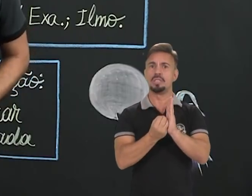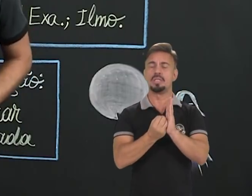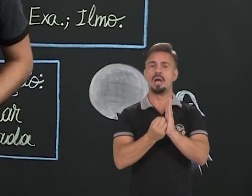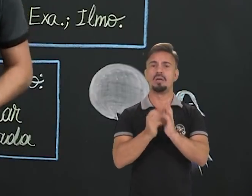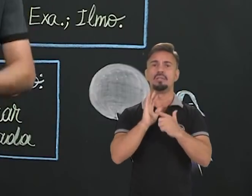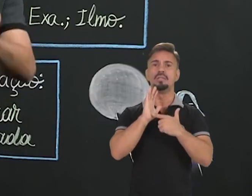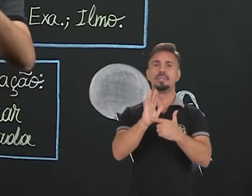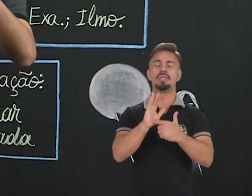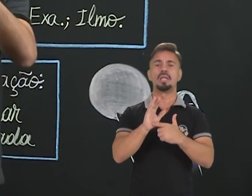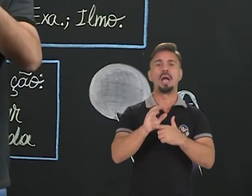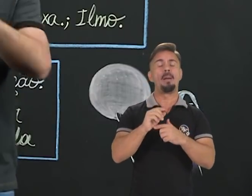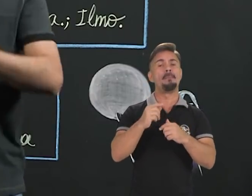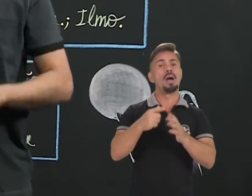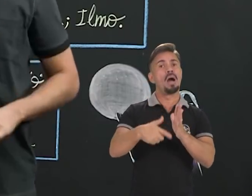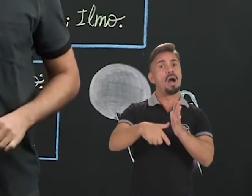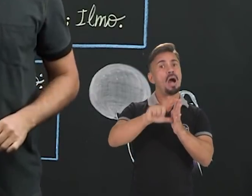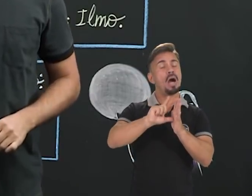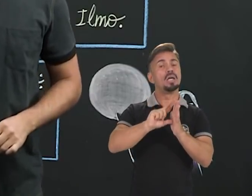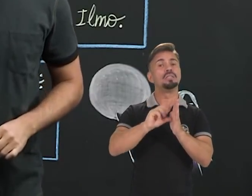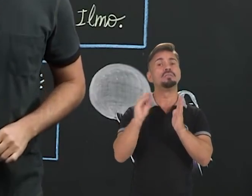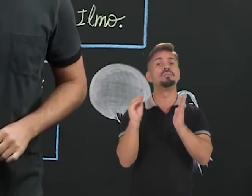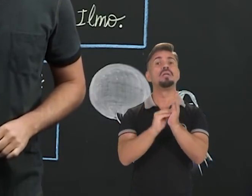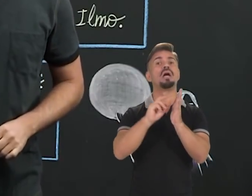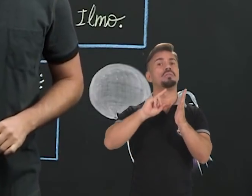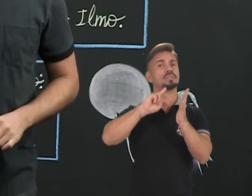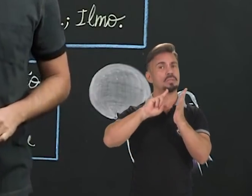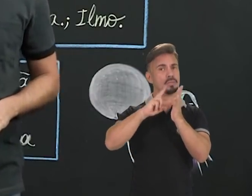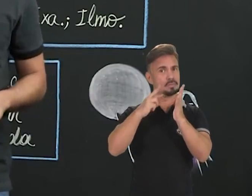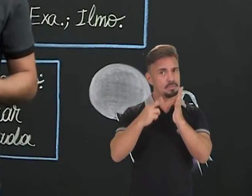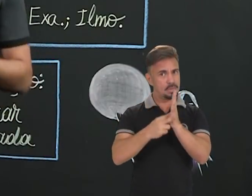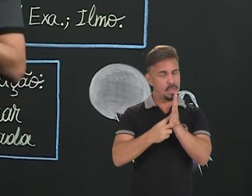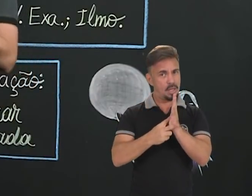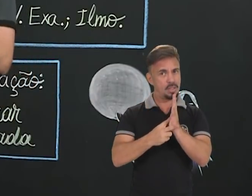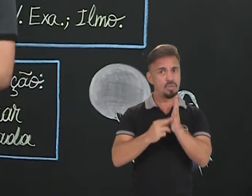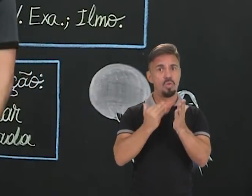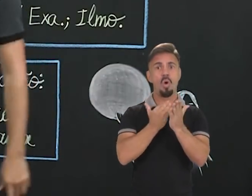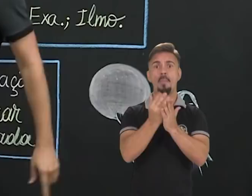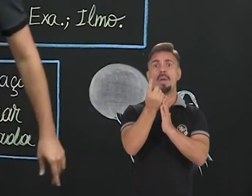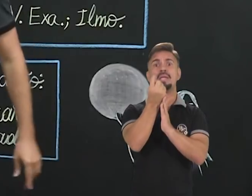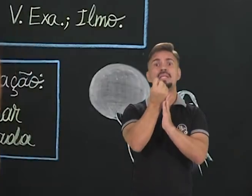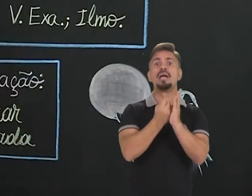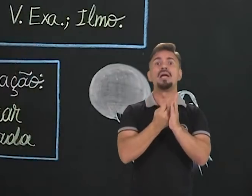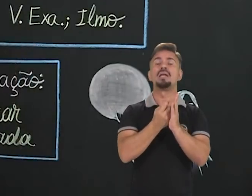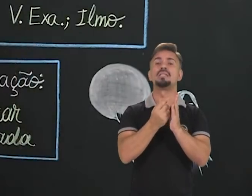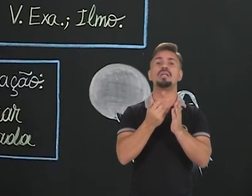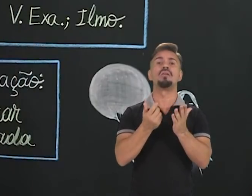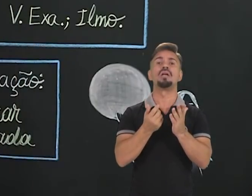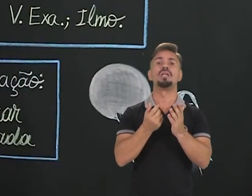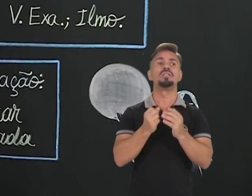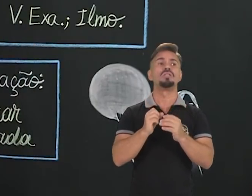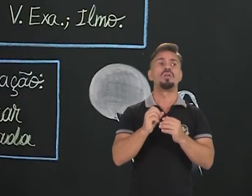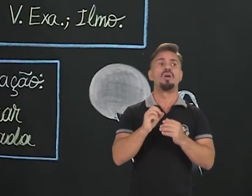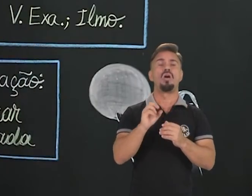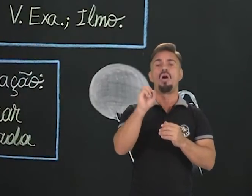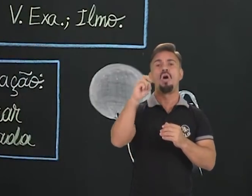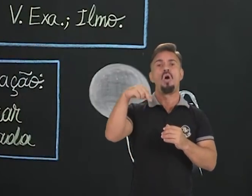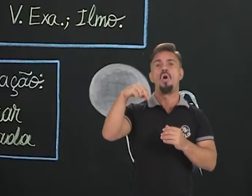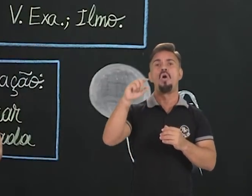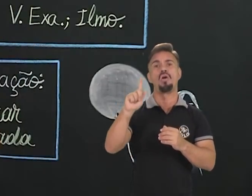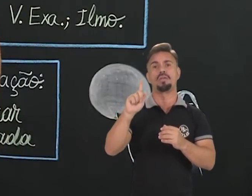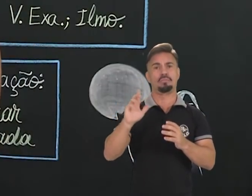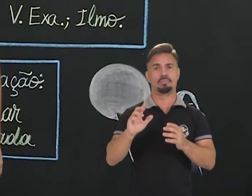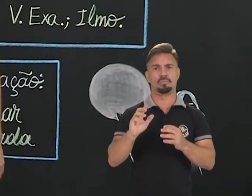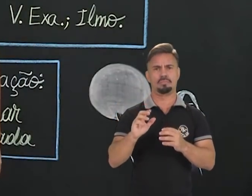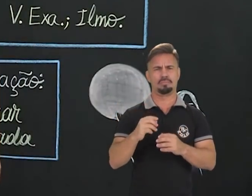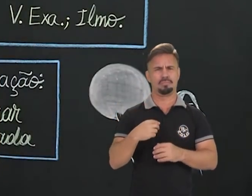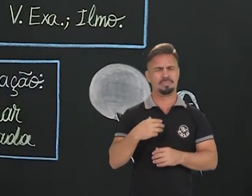apresentar a sigla, ao menos na primeira vez, coloque o significado, ok? Não comece uma redação, por exemplo, colocando simplesmente ONU, simplesmente ONG, deduzindo que